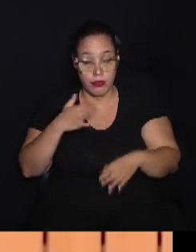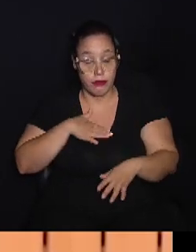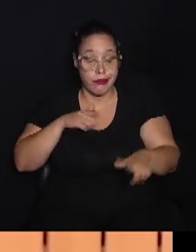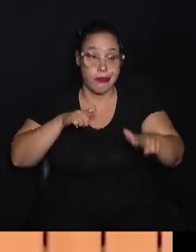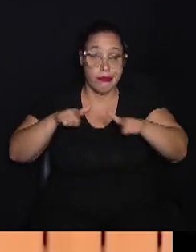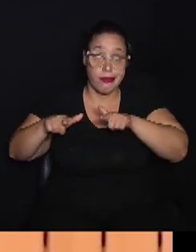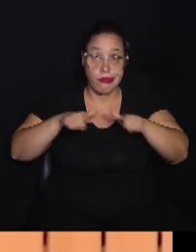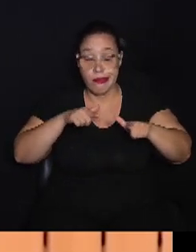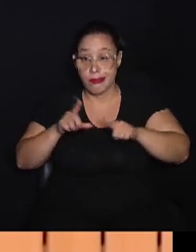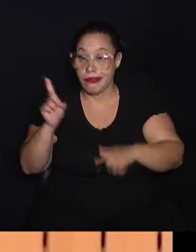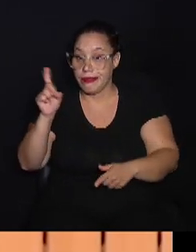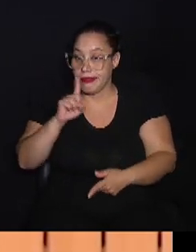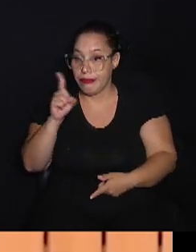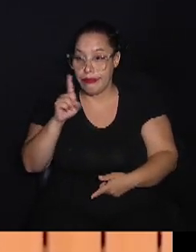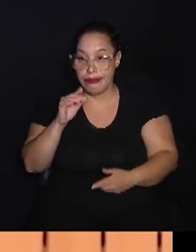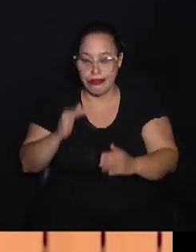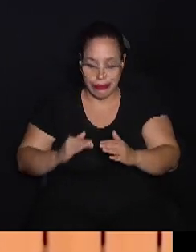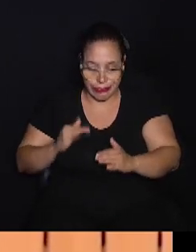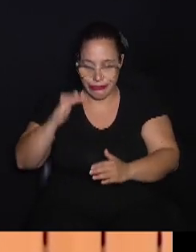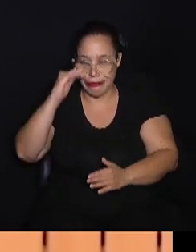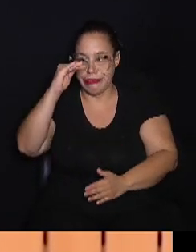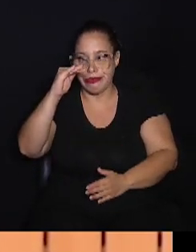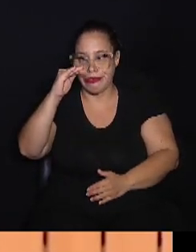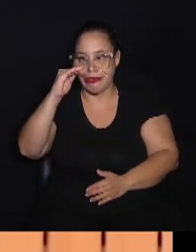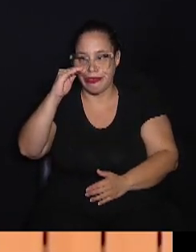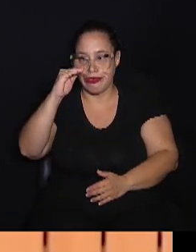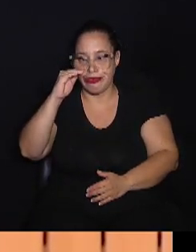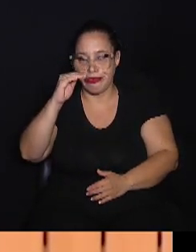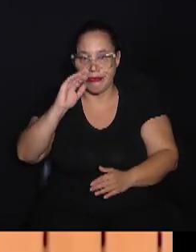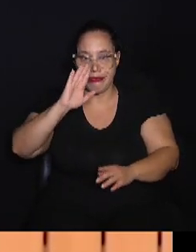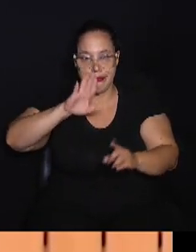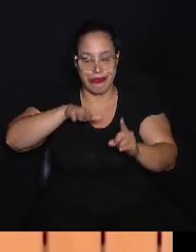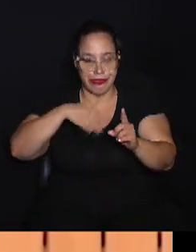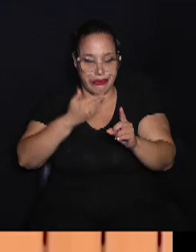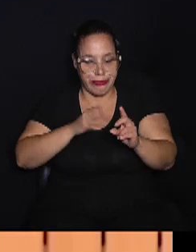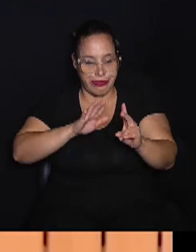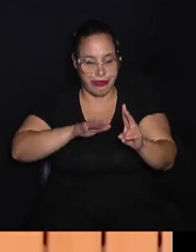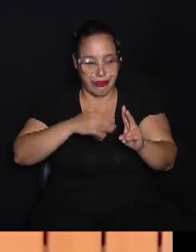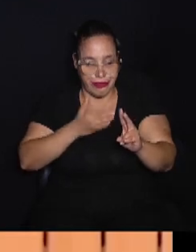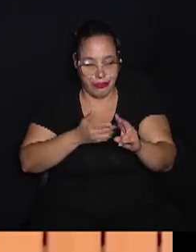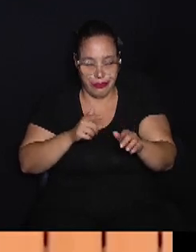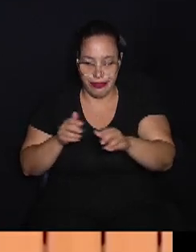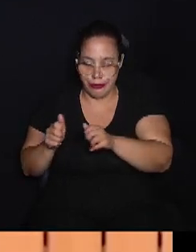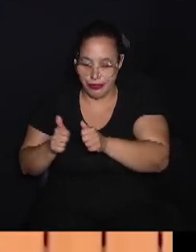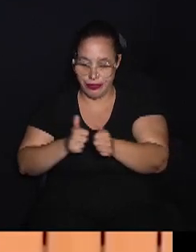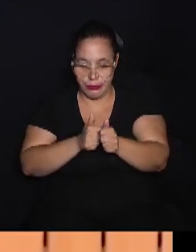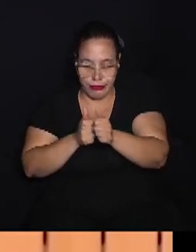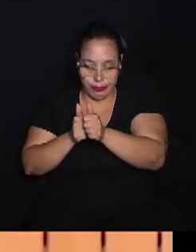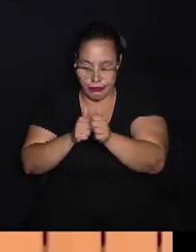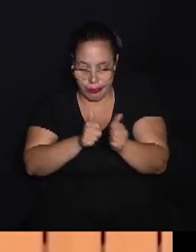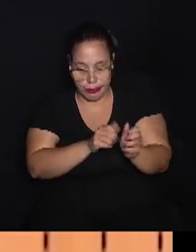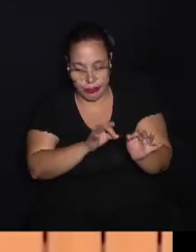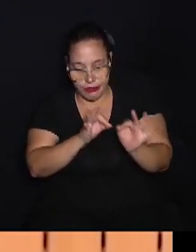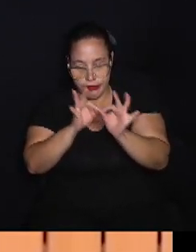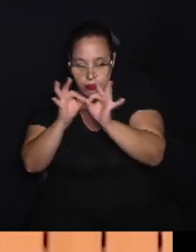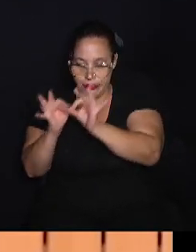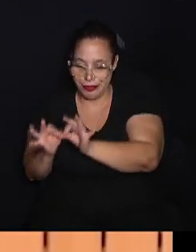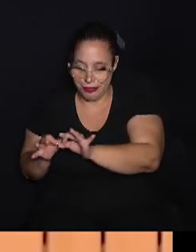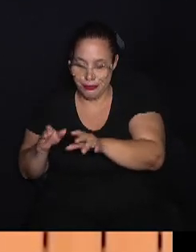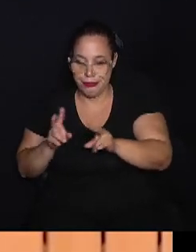trabalho mas acima de tudo uma homenagem a todos que caminharam ao meu lado nessa